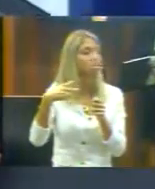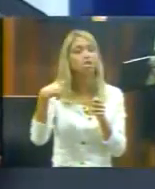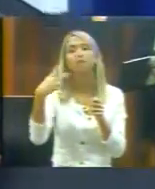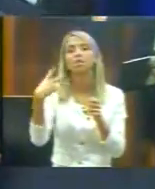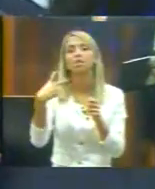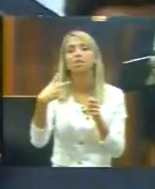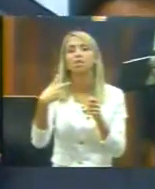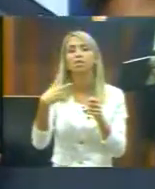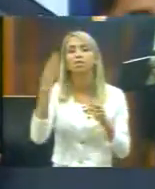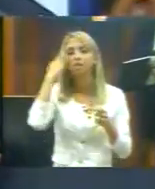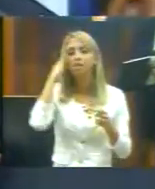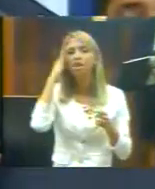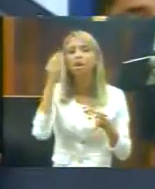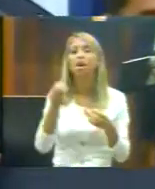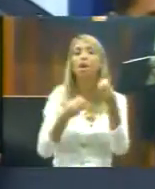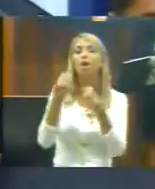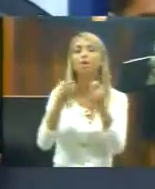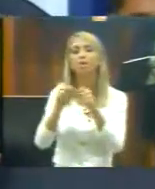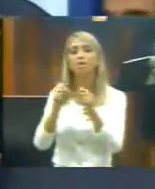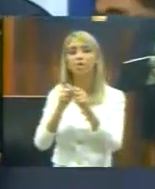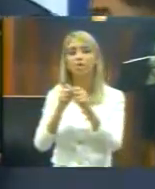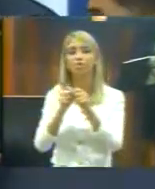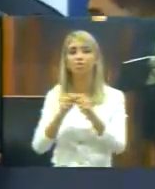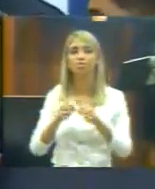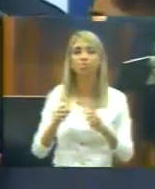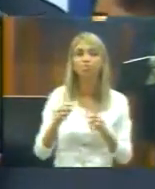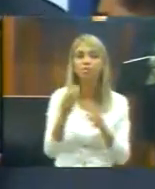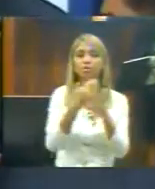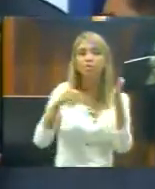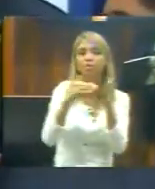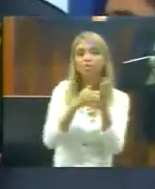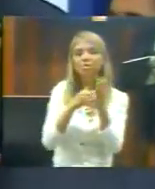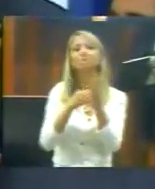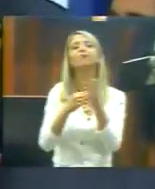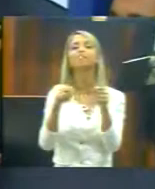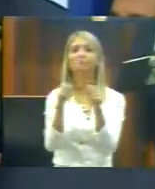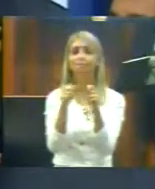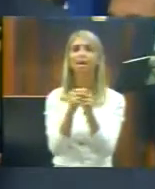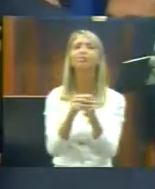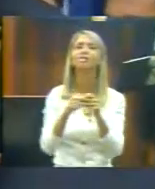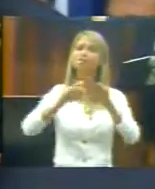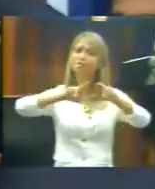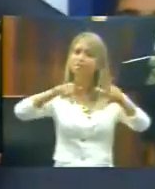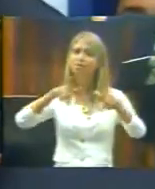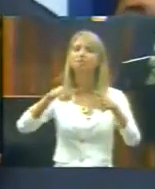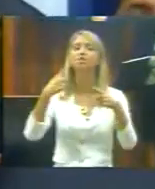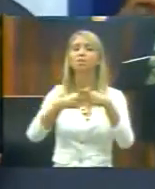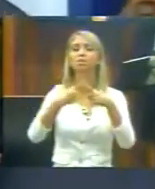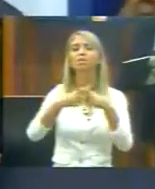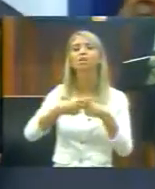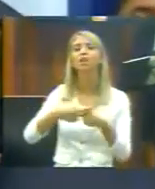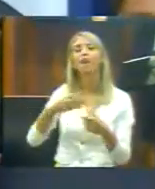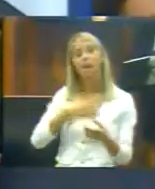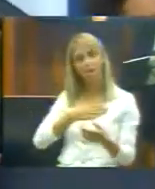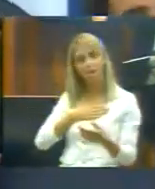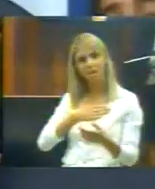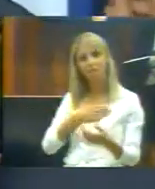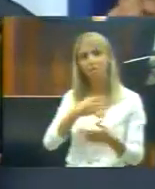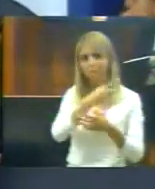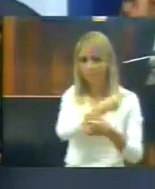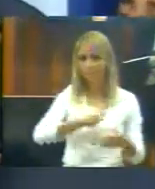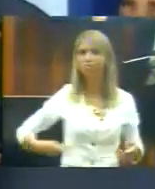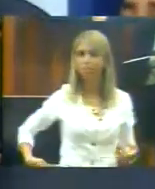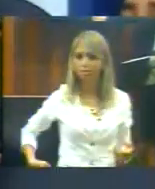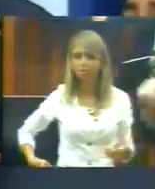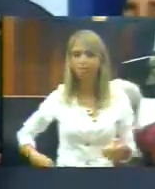aqui aconteça. Tudo isso acontece de uma forma muito diferente do que nós pensamos acontecer há tempos atrás. Eu, como presidente dessa